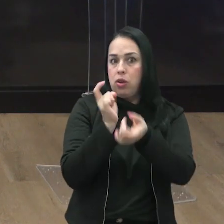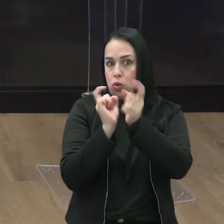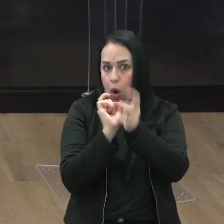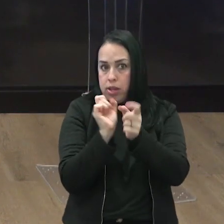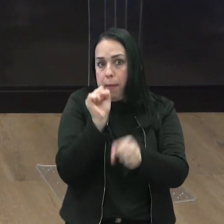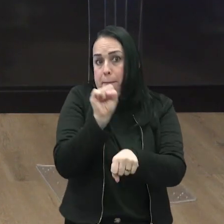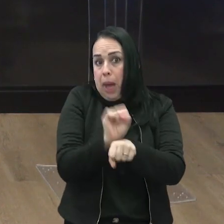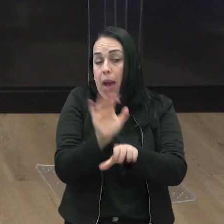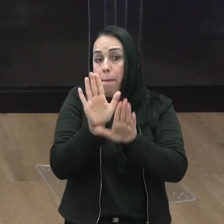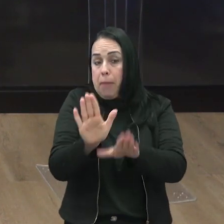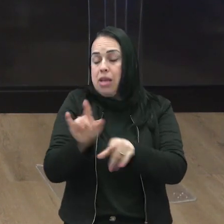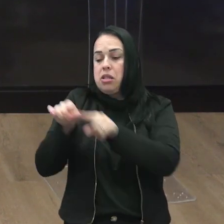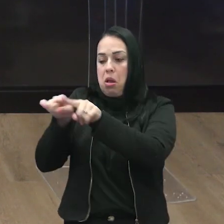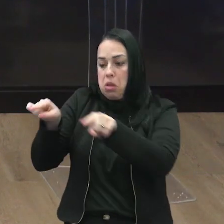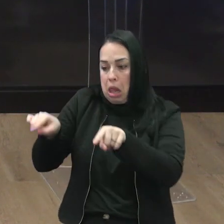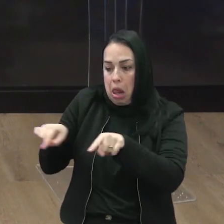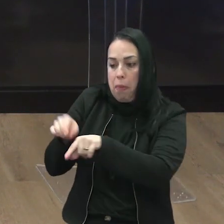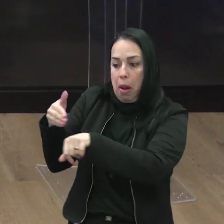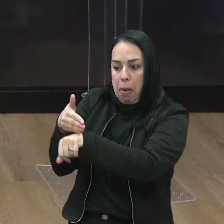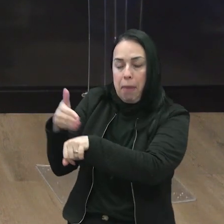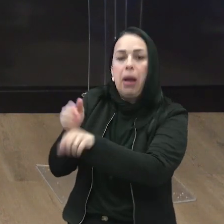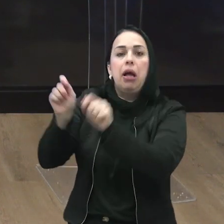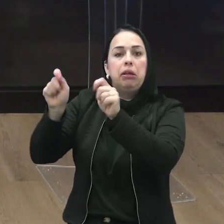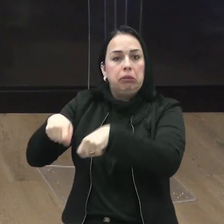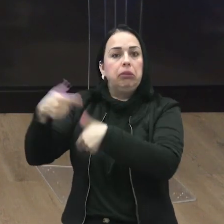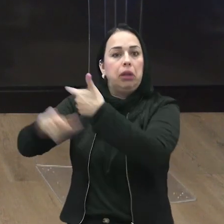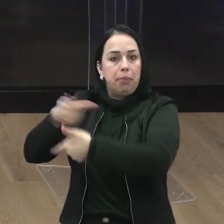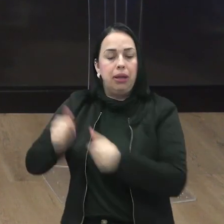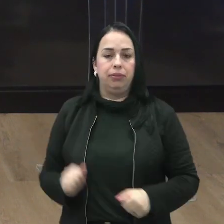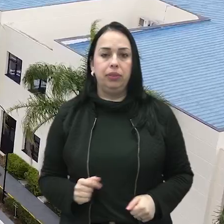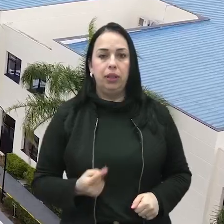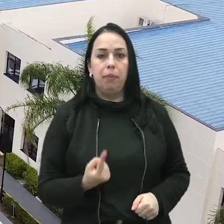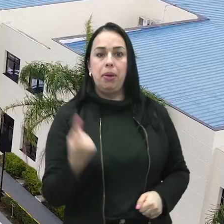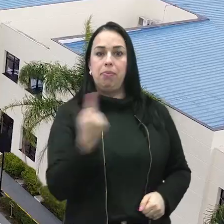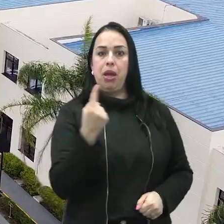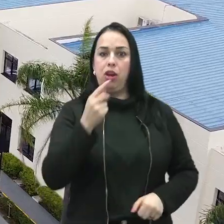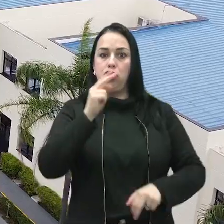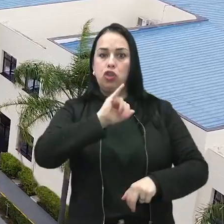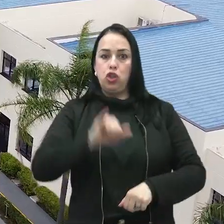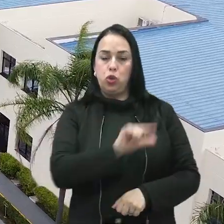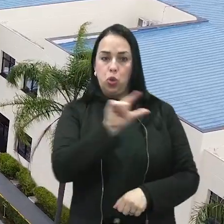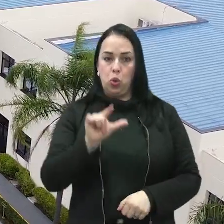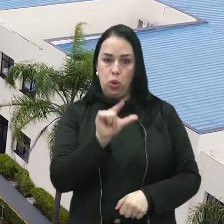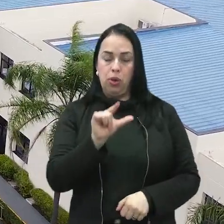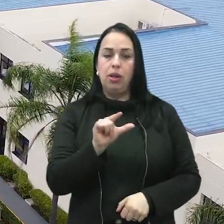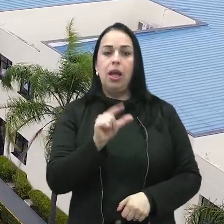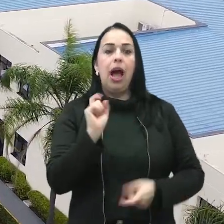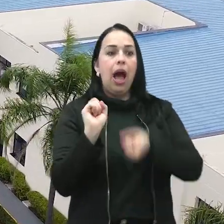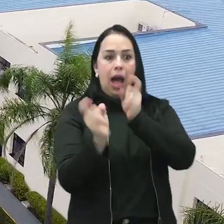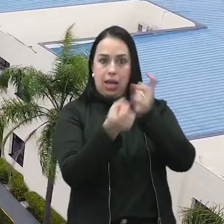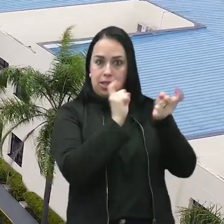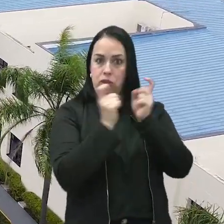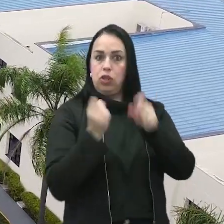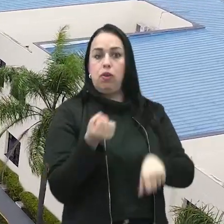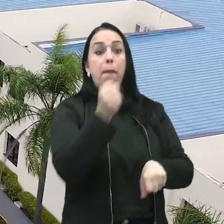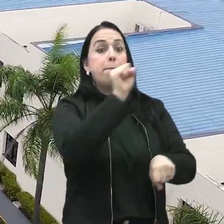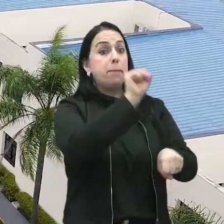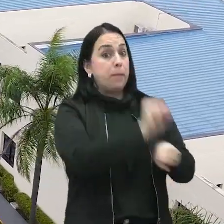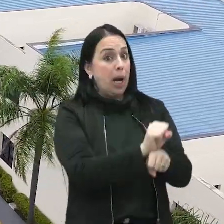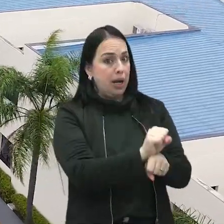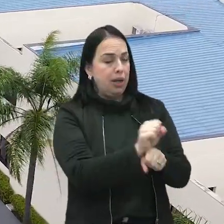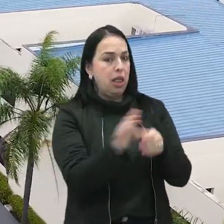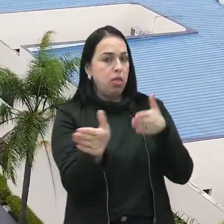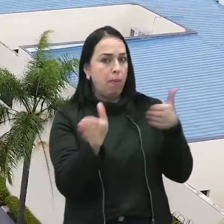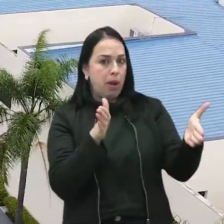atividades ficam suspensas, mas o trabalho nos gabinetes continua. A partir do dia 1º de julho, a Câmara entra em